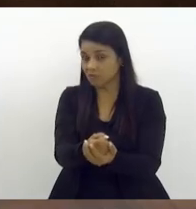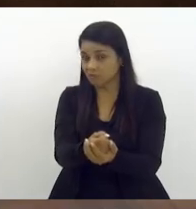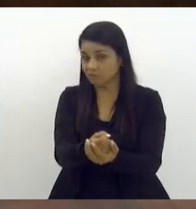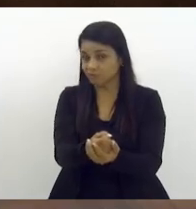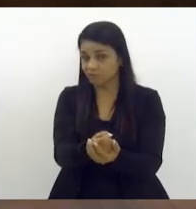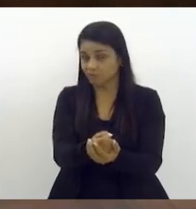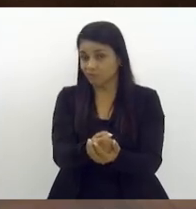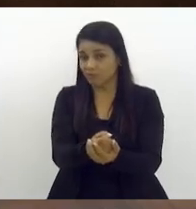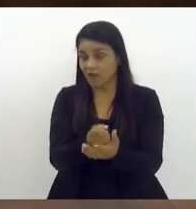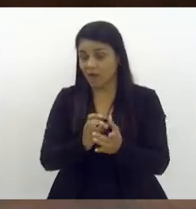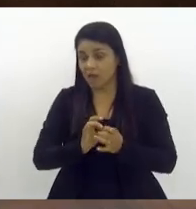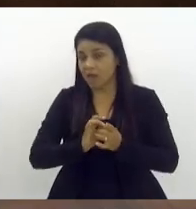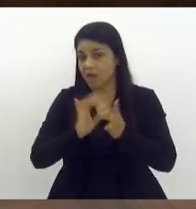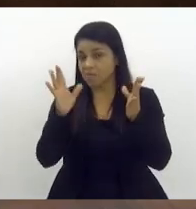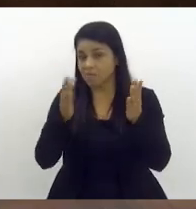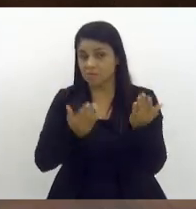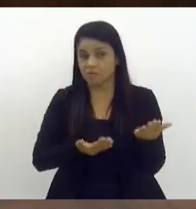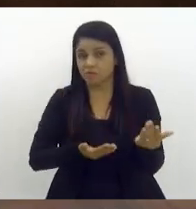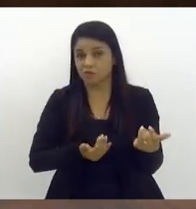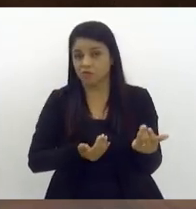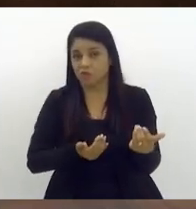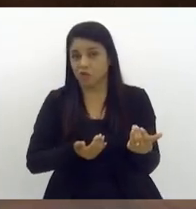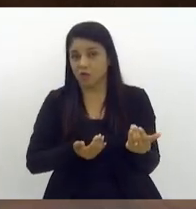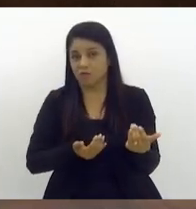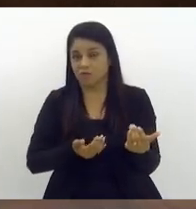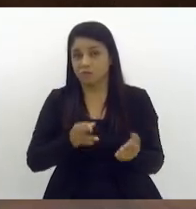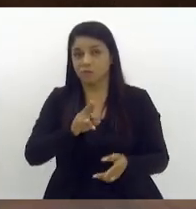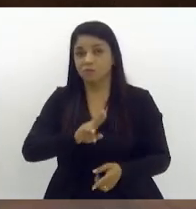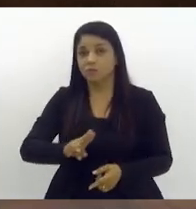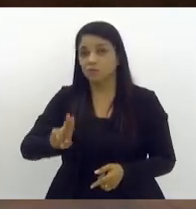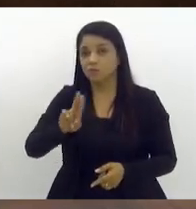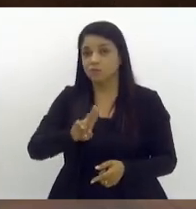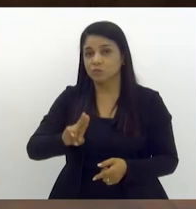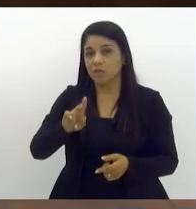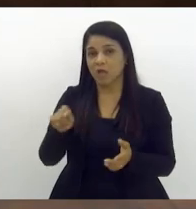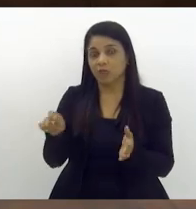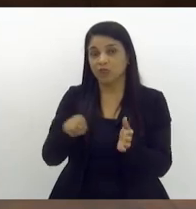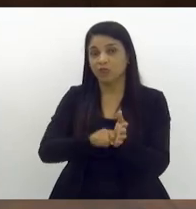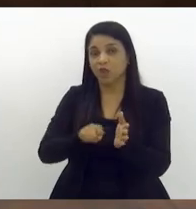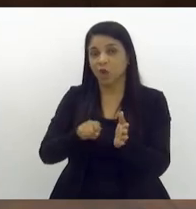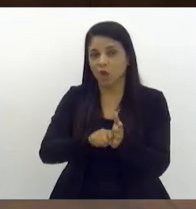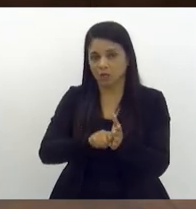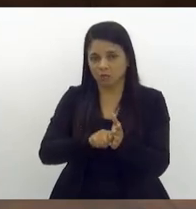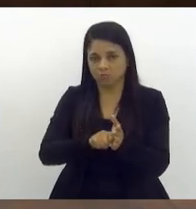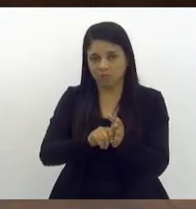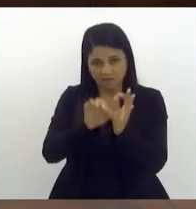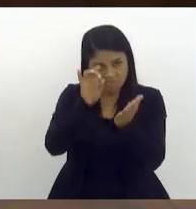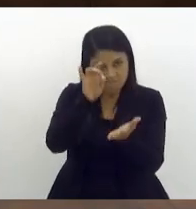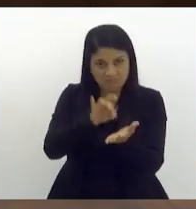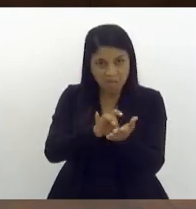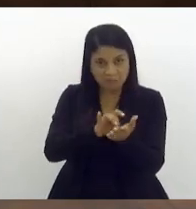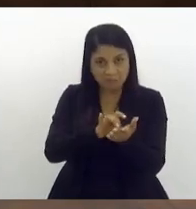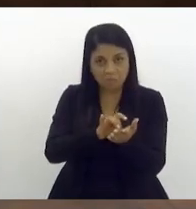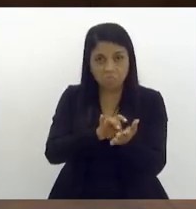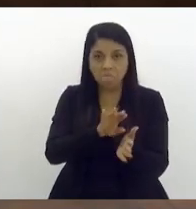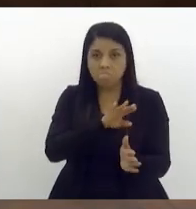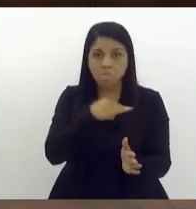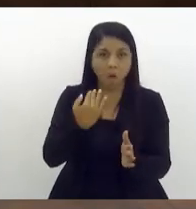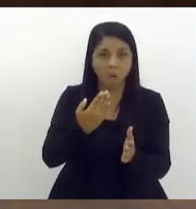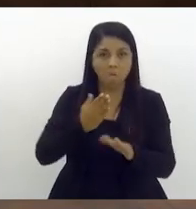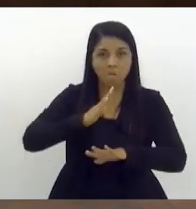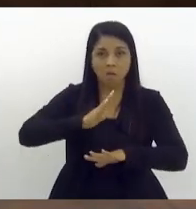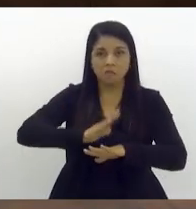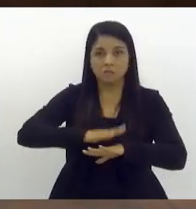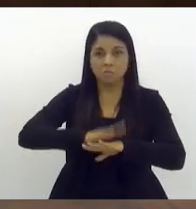liberando, abrindo as portas para que as pessoas possam usar droga, possam se matar na realidade. O último apaga a luz, né?